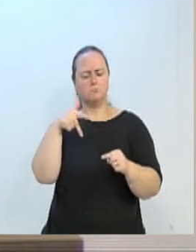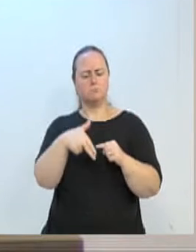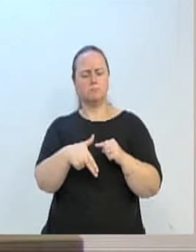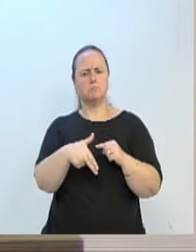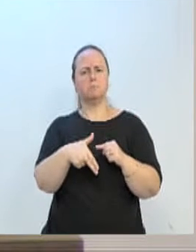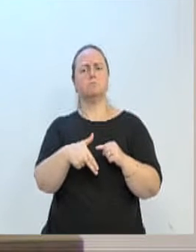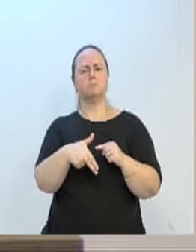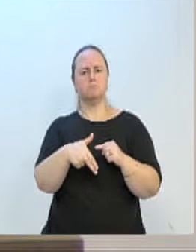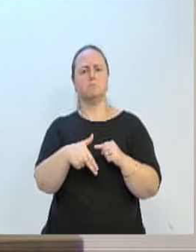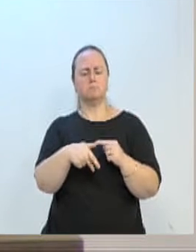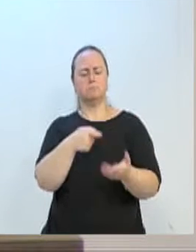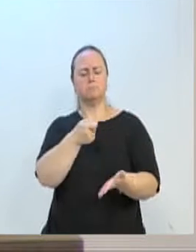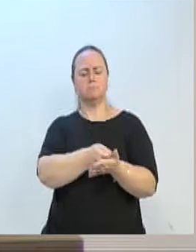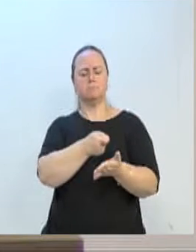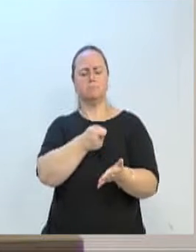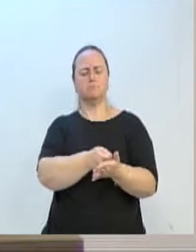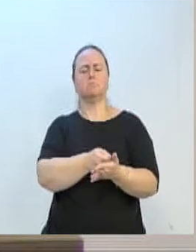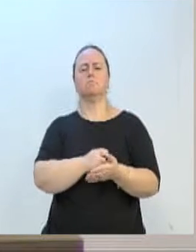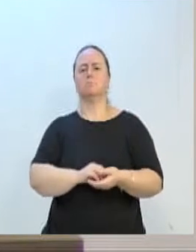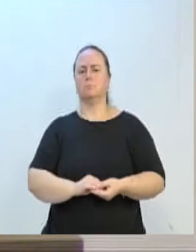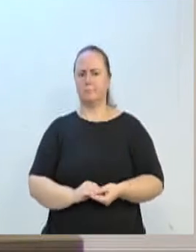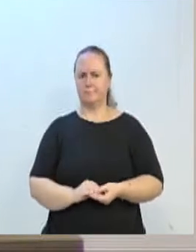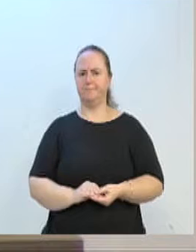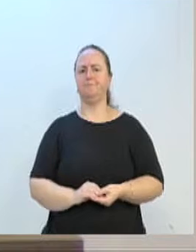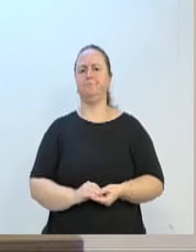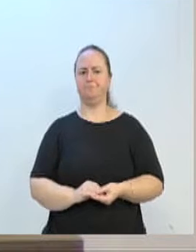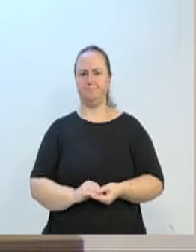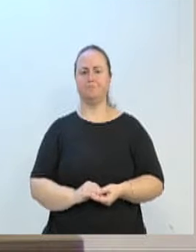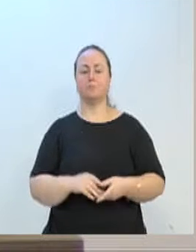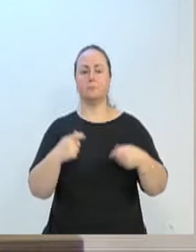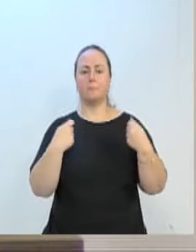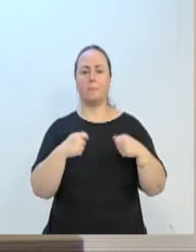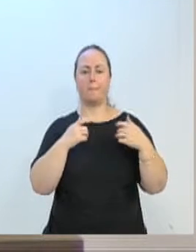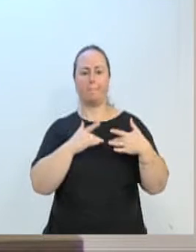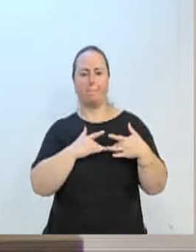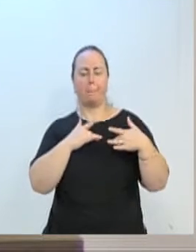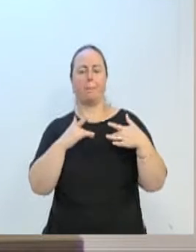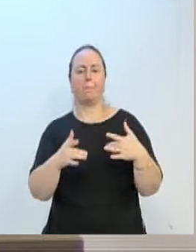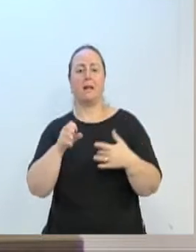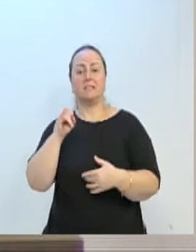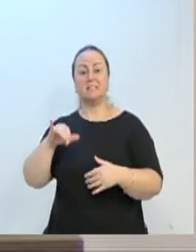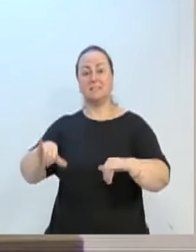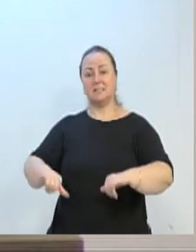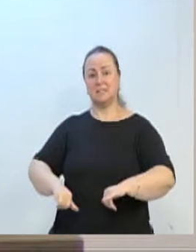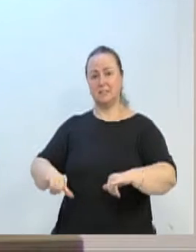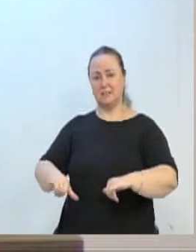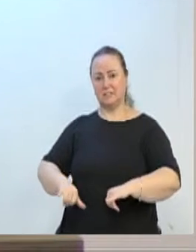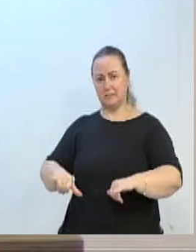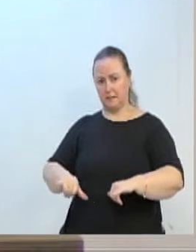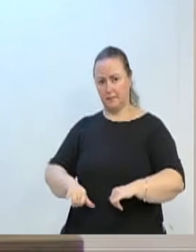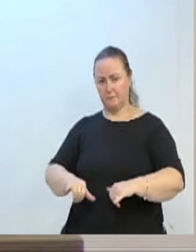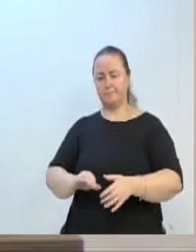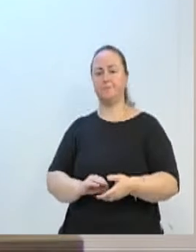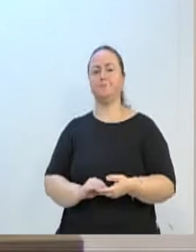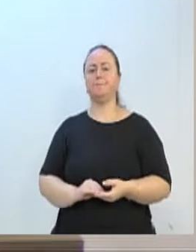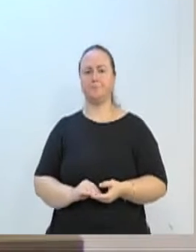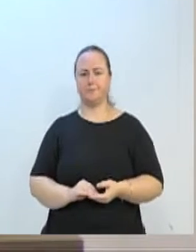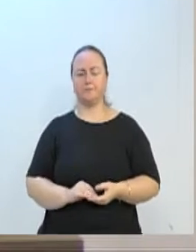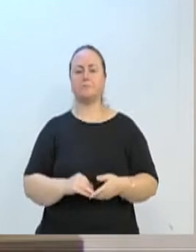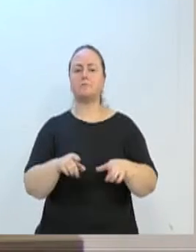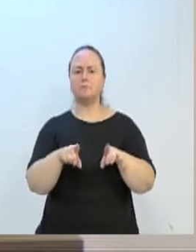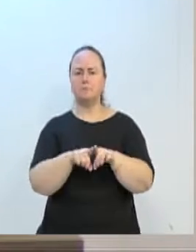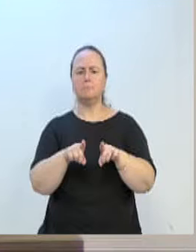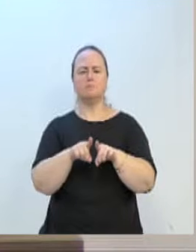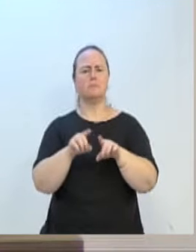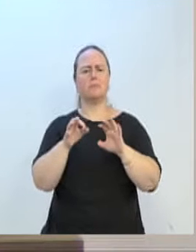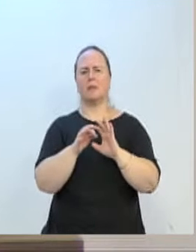Devemos exigir a punição aos que praticam esse mal. Devemos ser solidários aos que sofrem por isso, passam por isso, e devemos, antes de tudo,